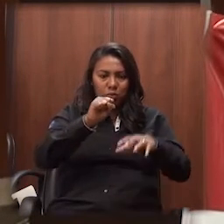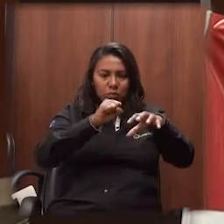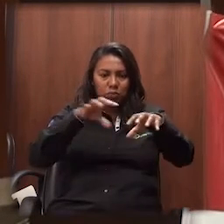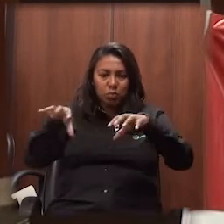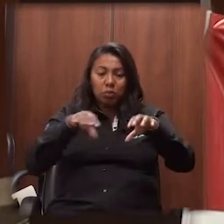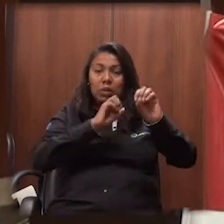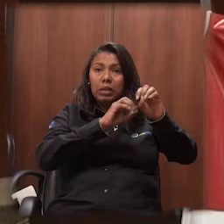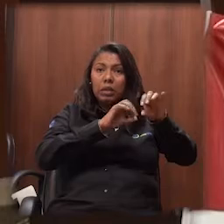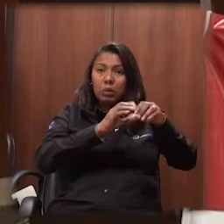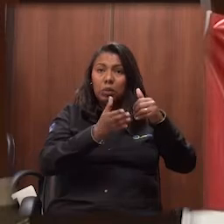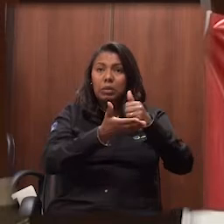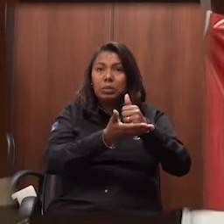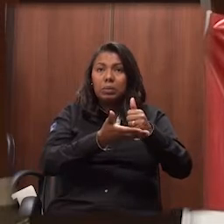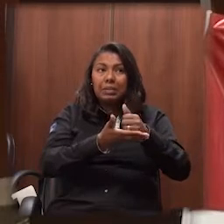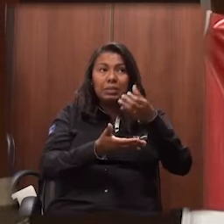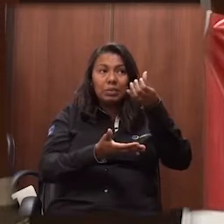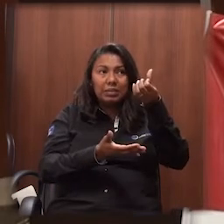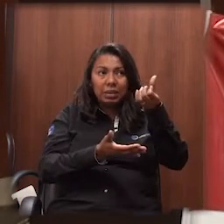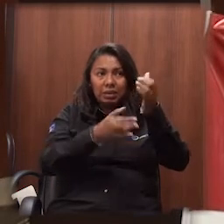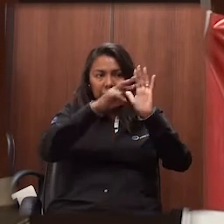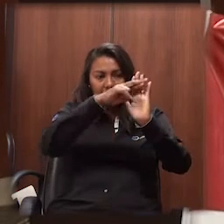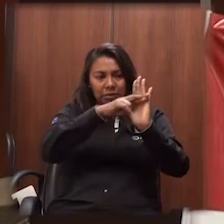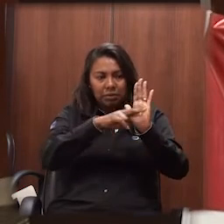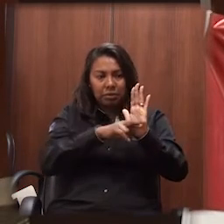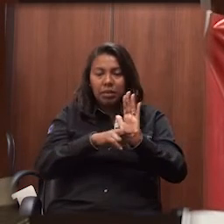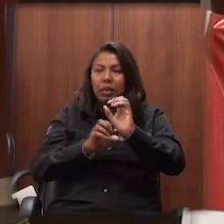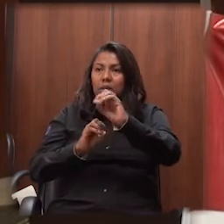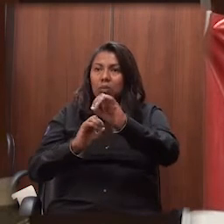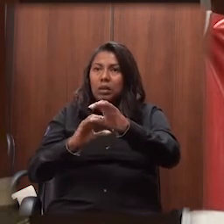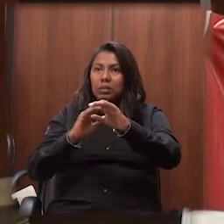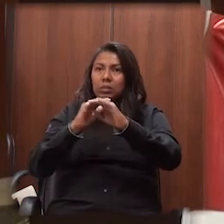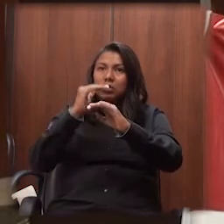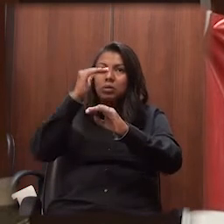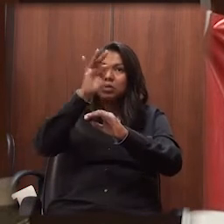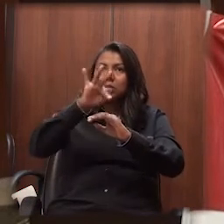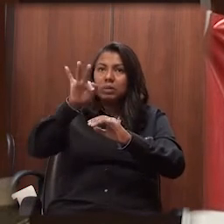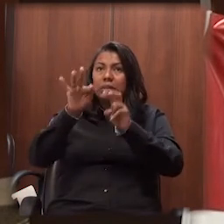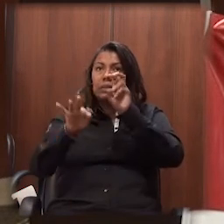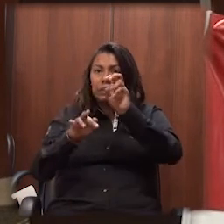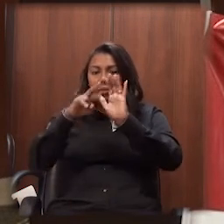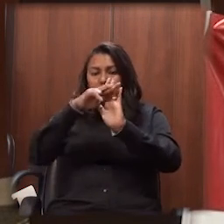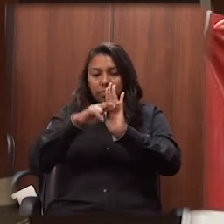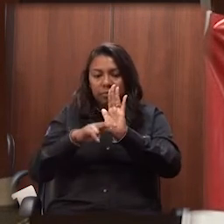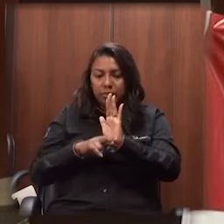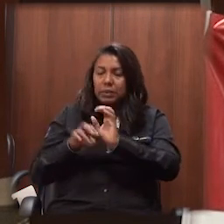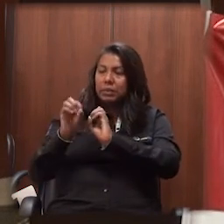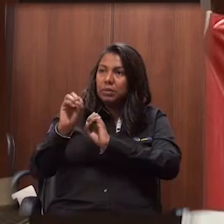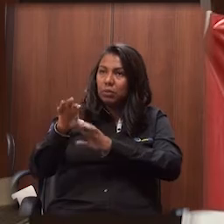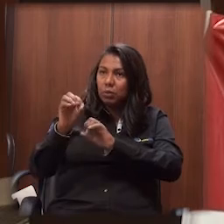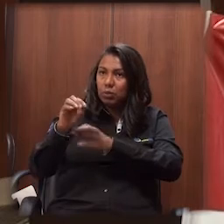Educação básica tem 6 diretrizes, educação superior tem 5 diretrizes, a